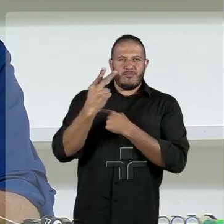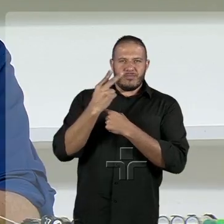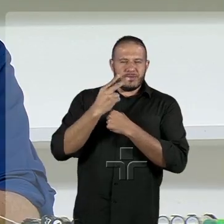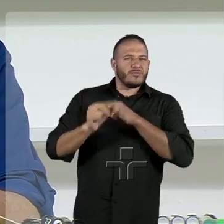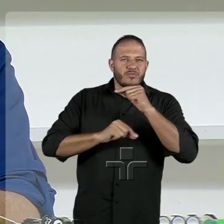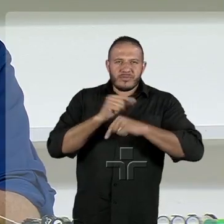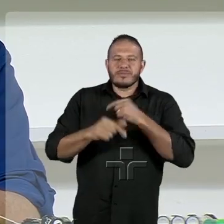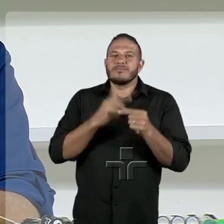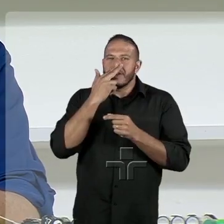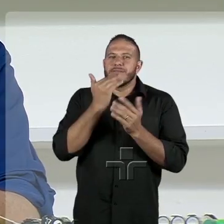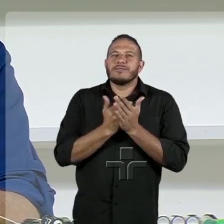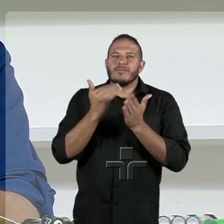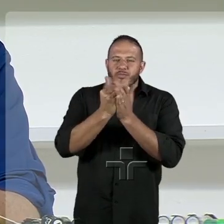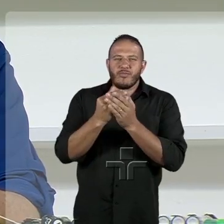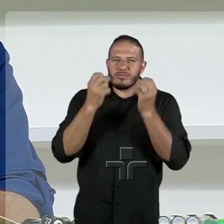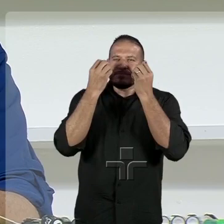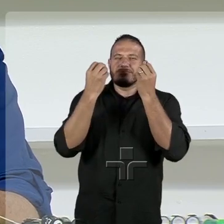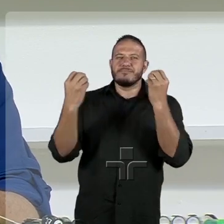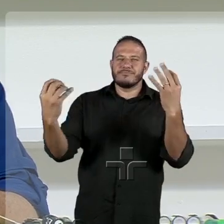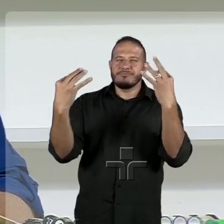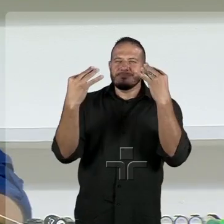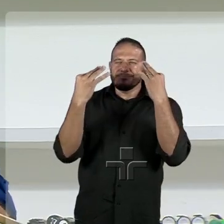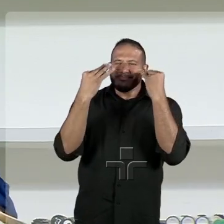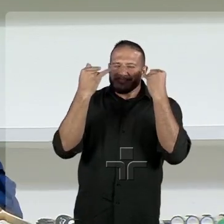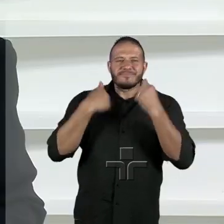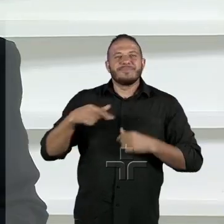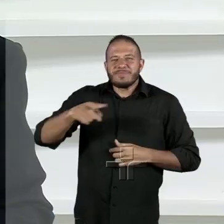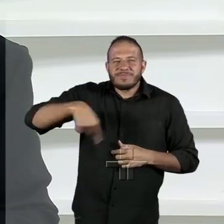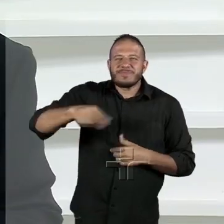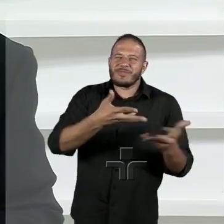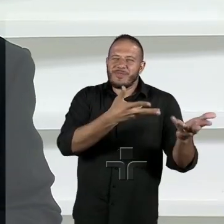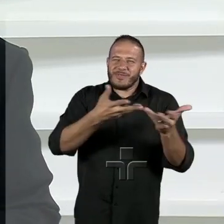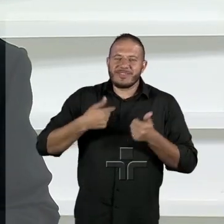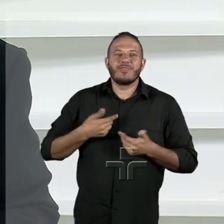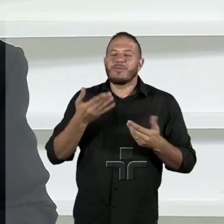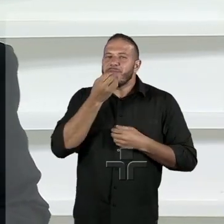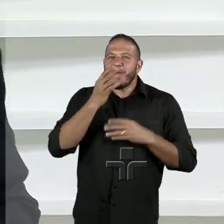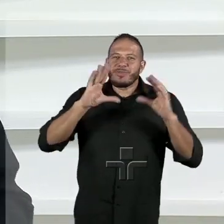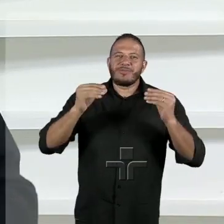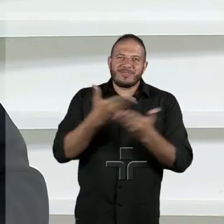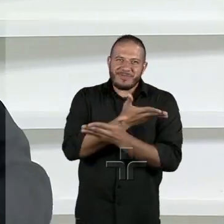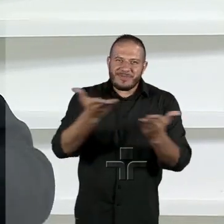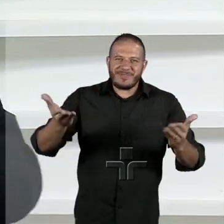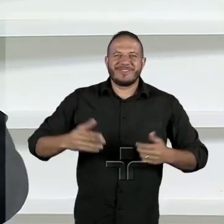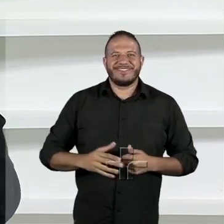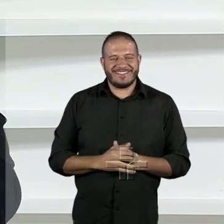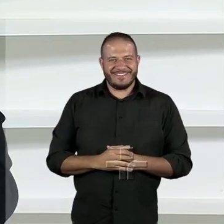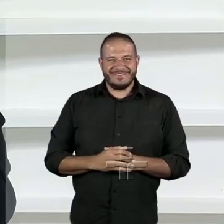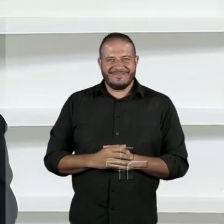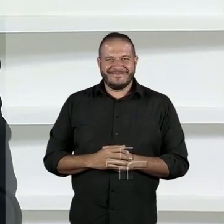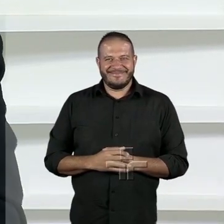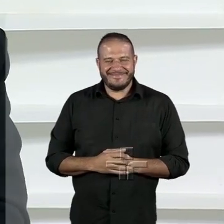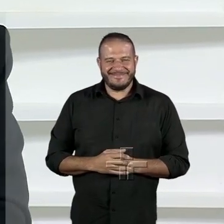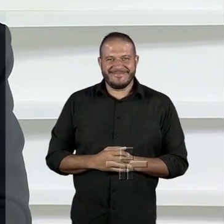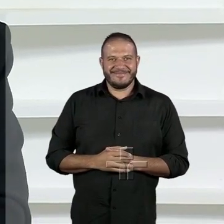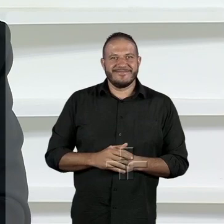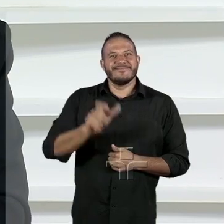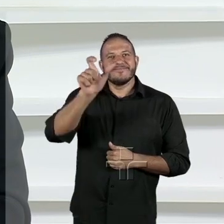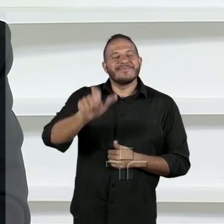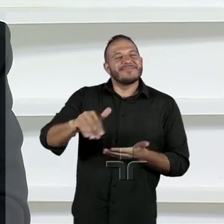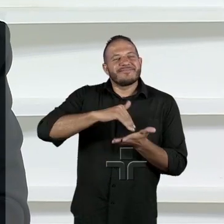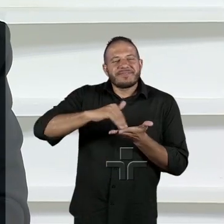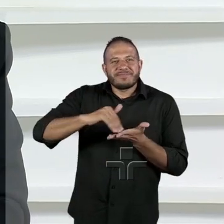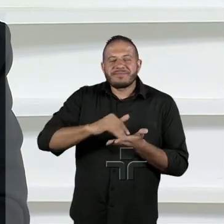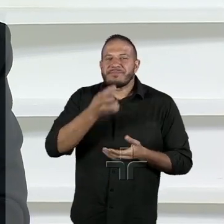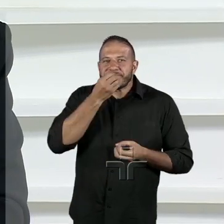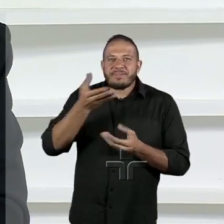do excesso de brilho dos nossos convidados. Boa noite a todos. Secretário, bem-vindo,